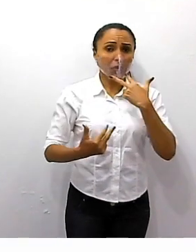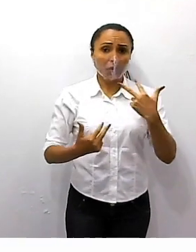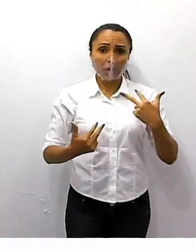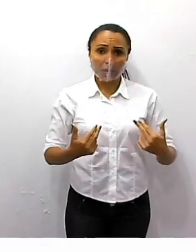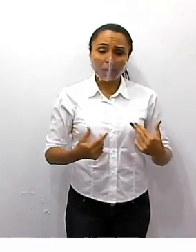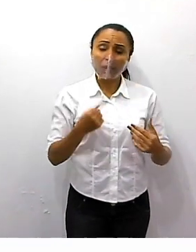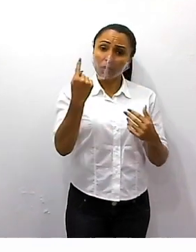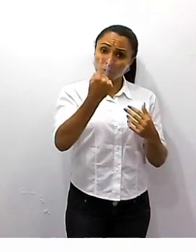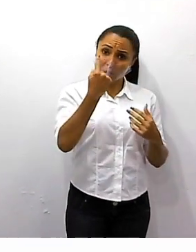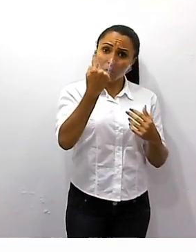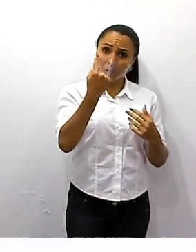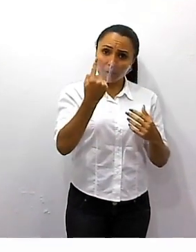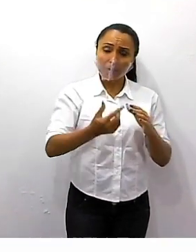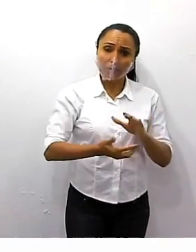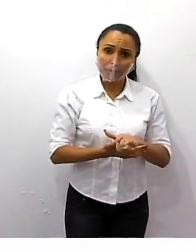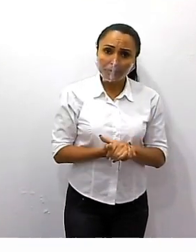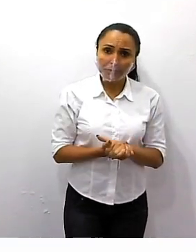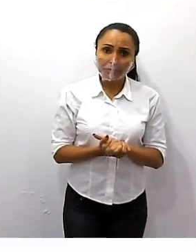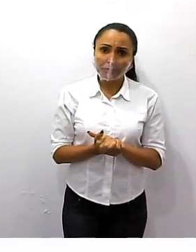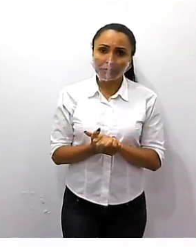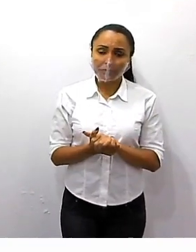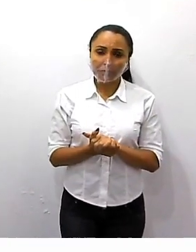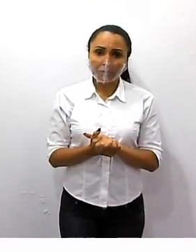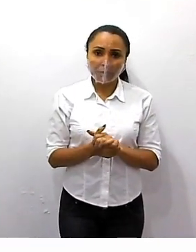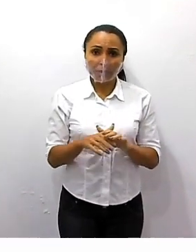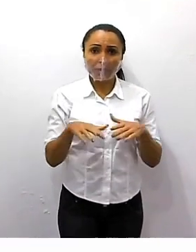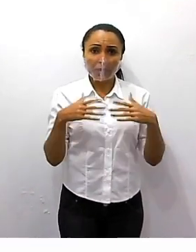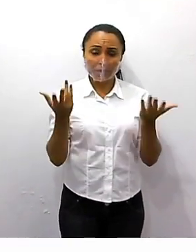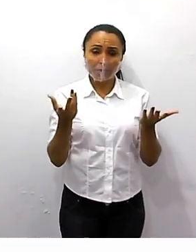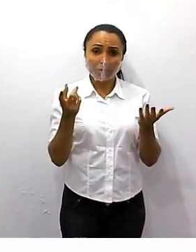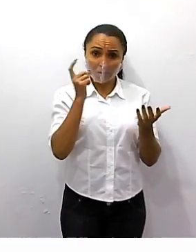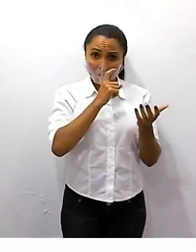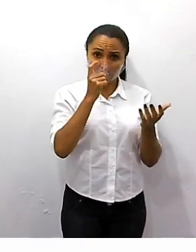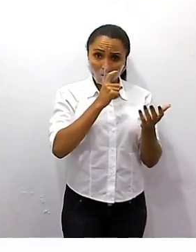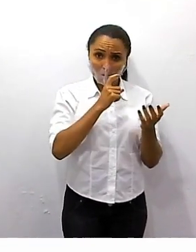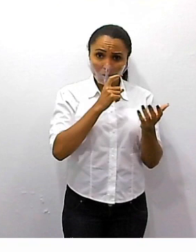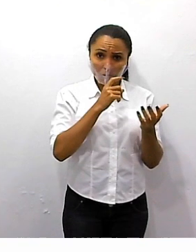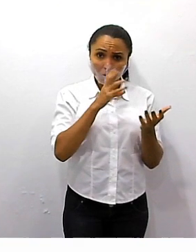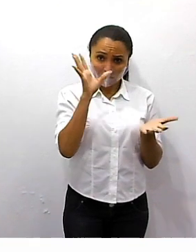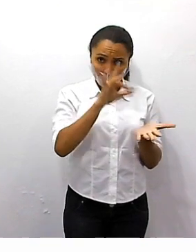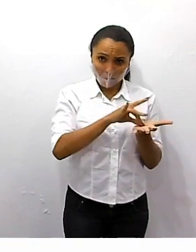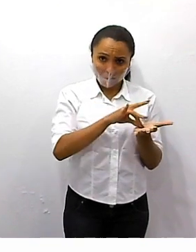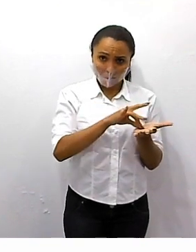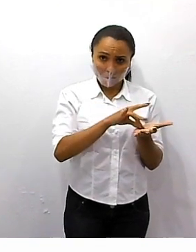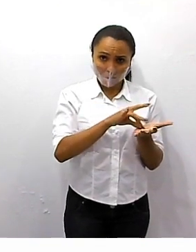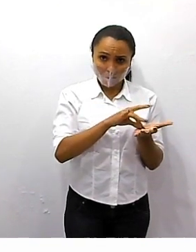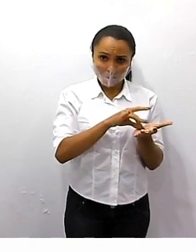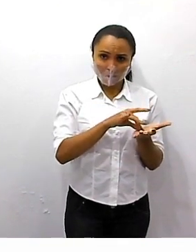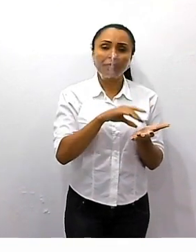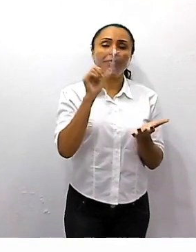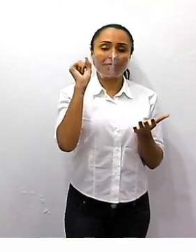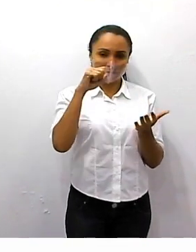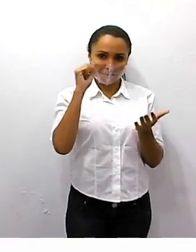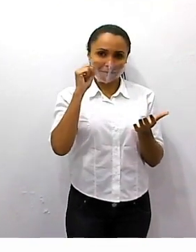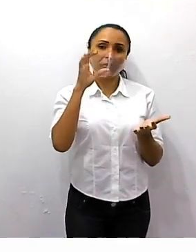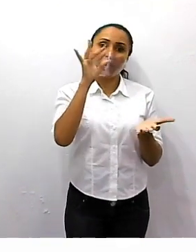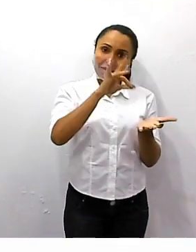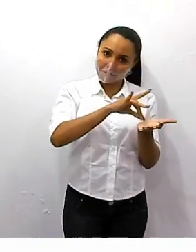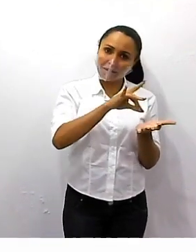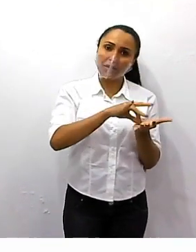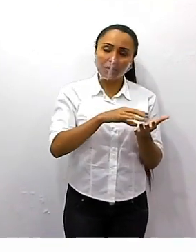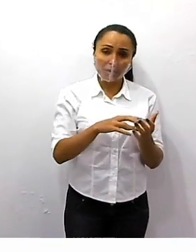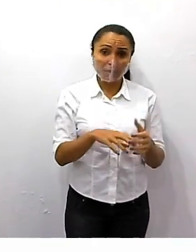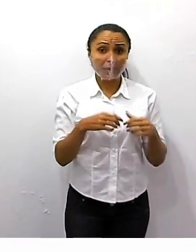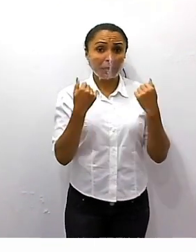uma única língua. E aí, pessoal, verdadeiro ou falso? Verdadeiríssimo, né? Ou seja, temos que ter